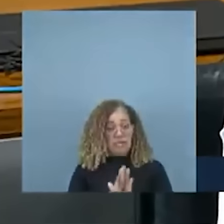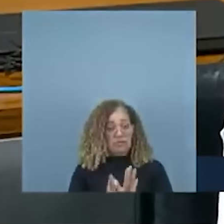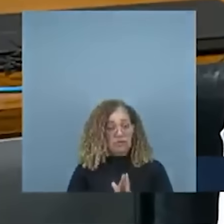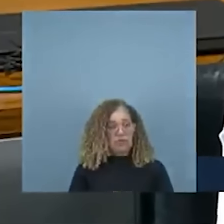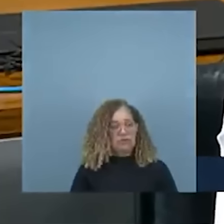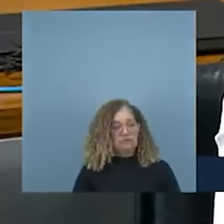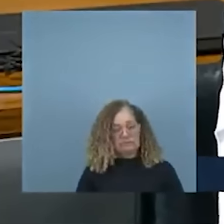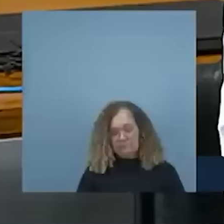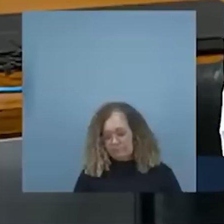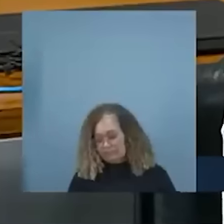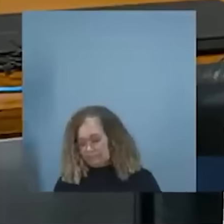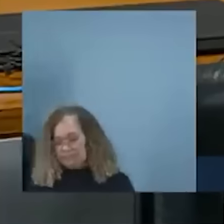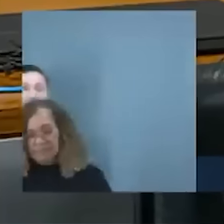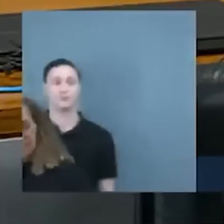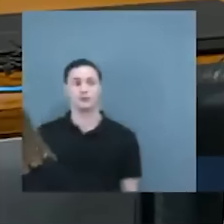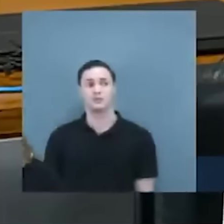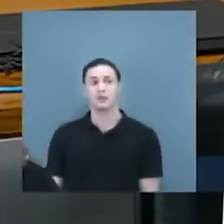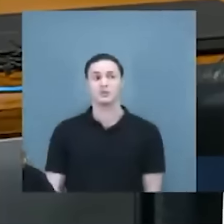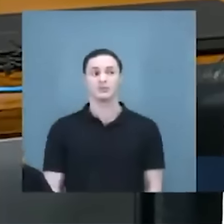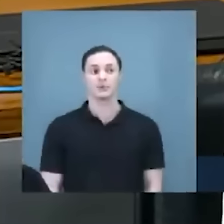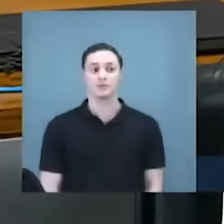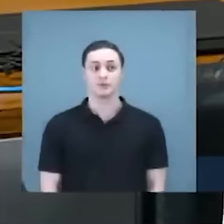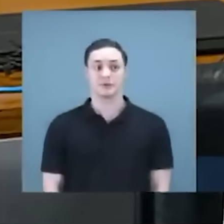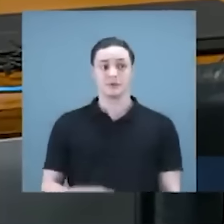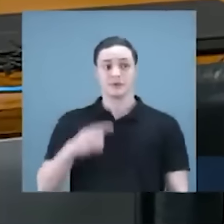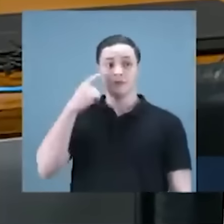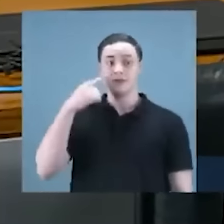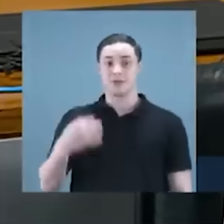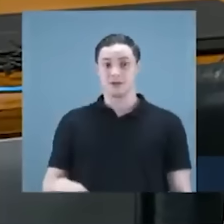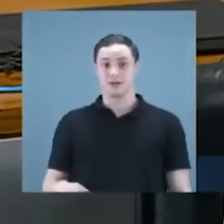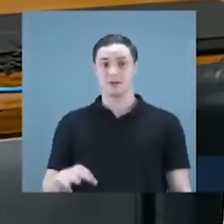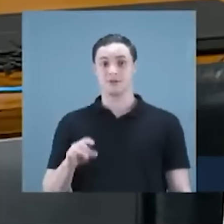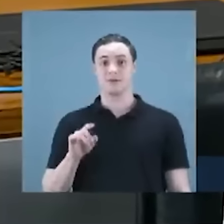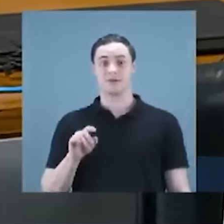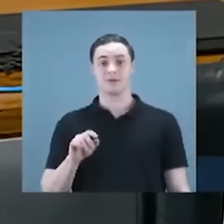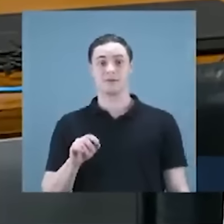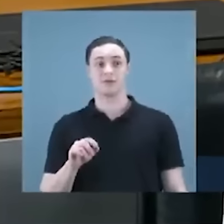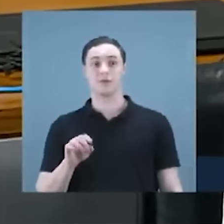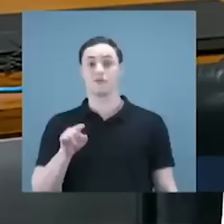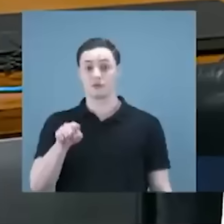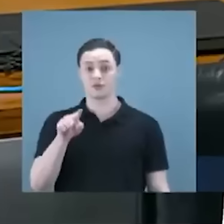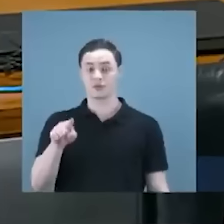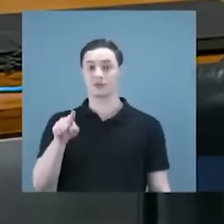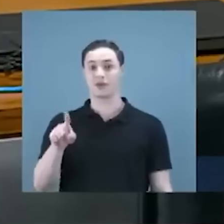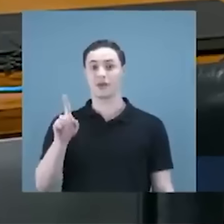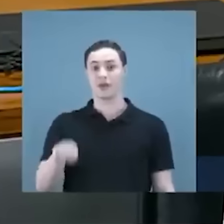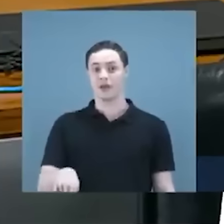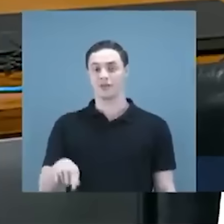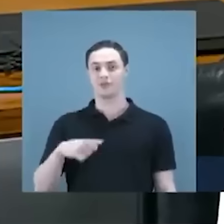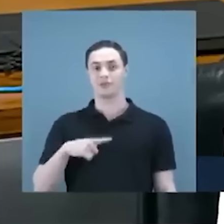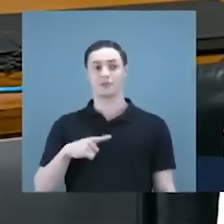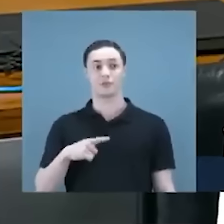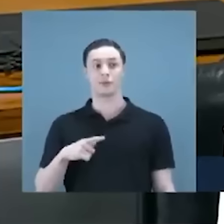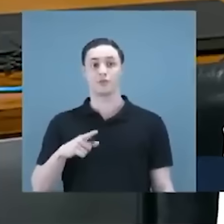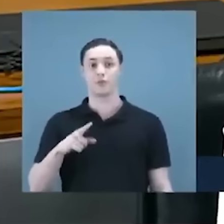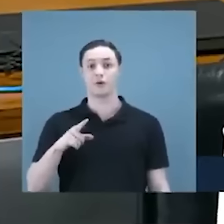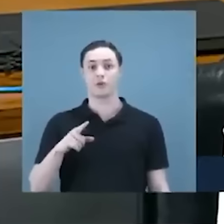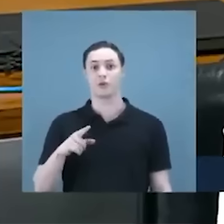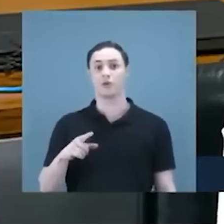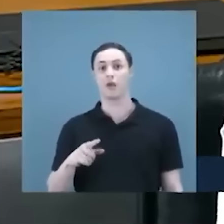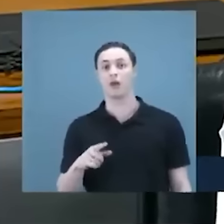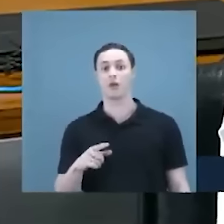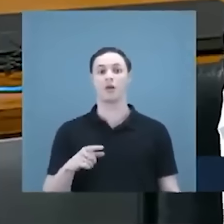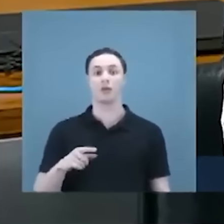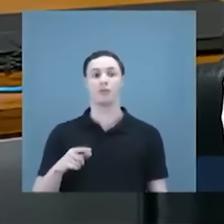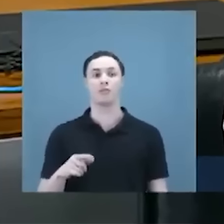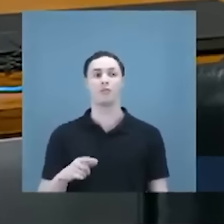sor eu tenho plena convicção que você como relatora nesta comissão nós teremos um grande relatório para o Brasil a questão